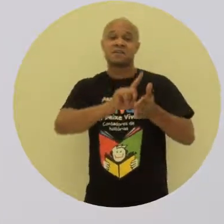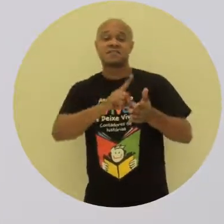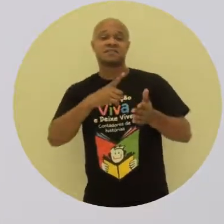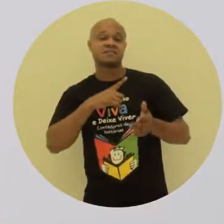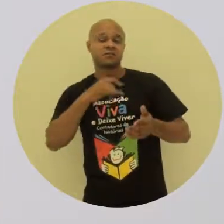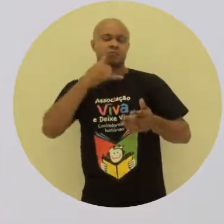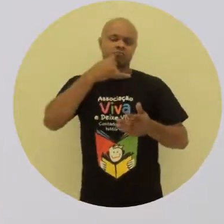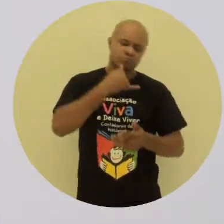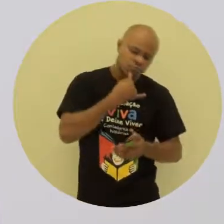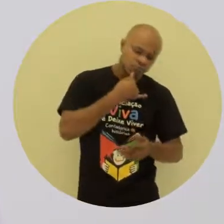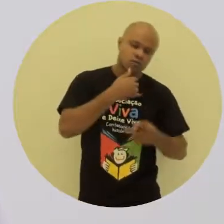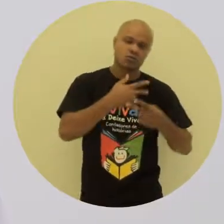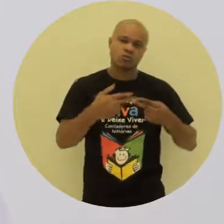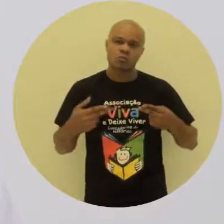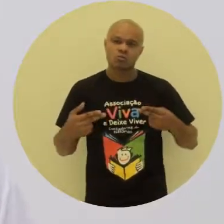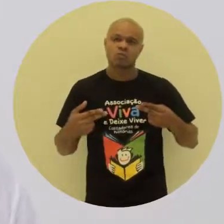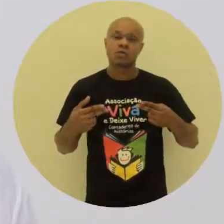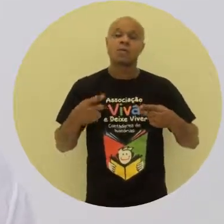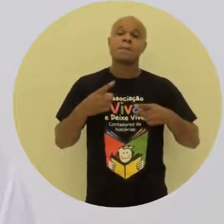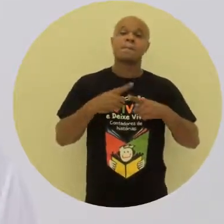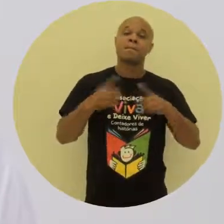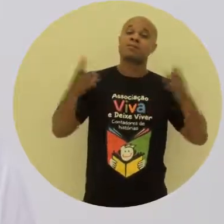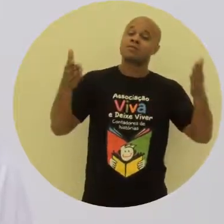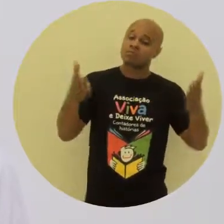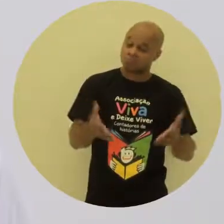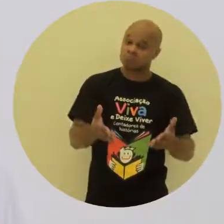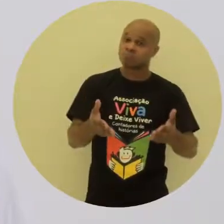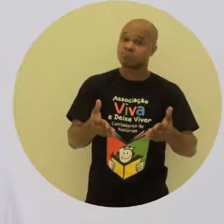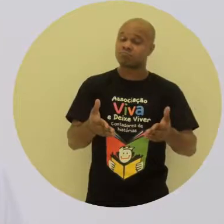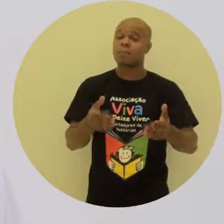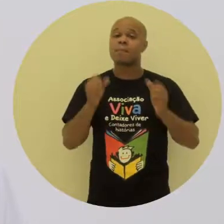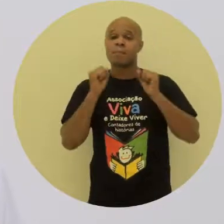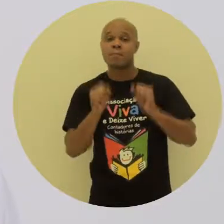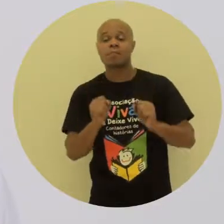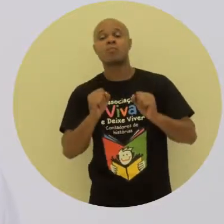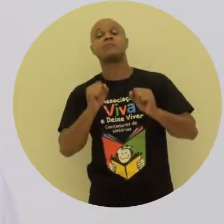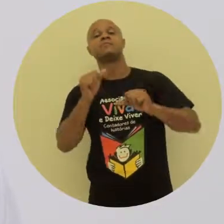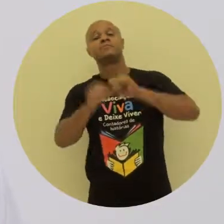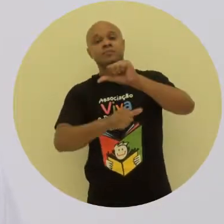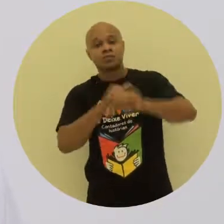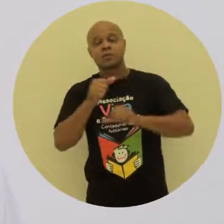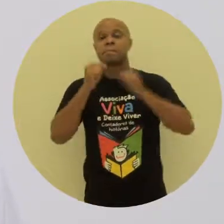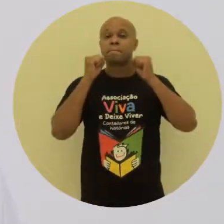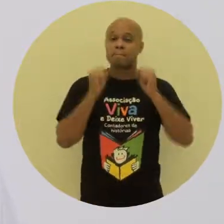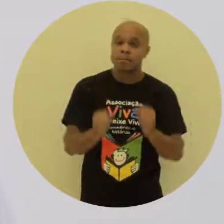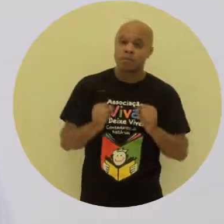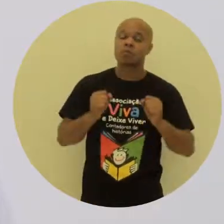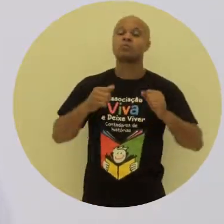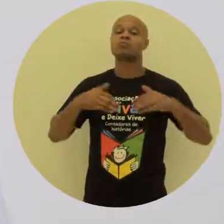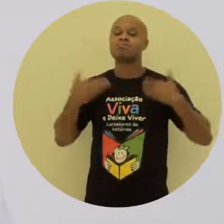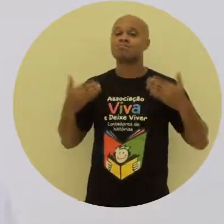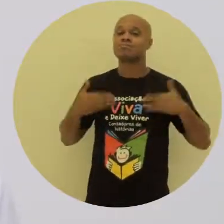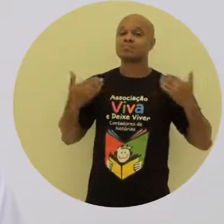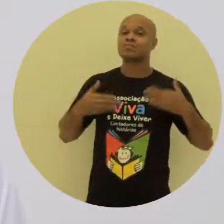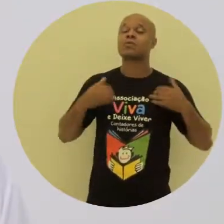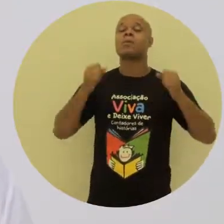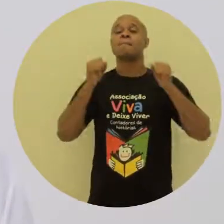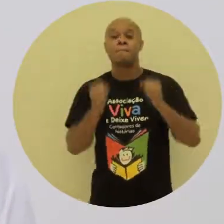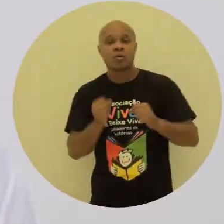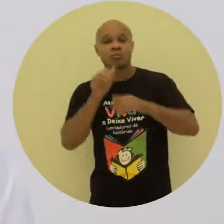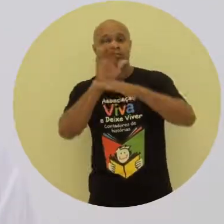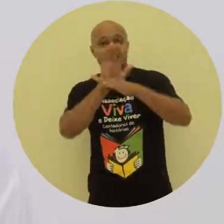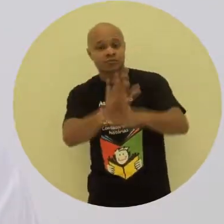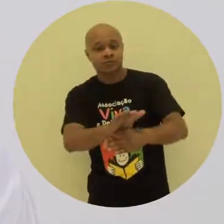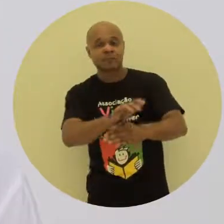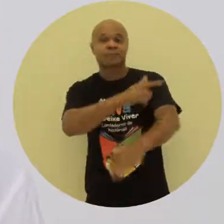imaculada, triste, angustiante, hoje existem muitas possibilidades, né, do exercício da cultura e da educação